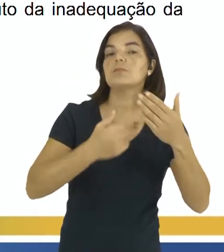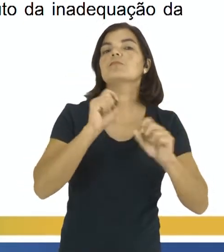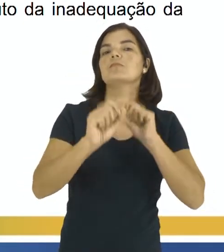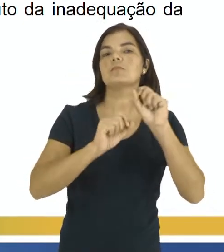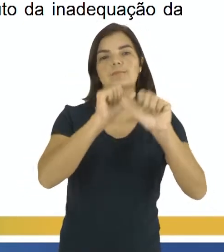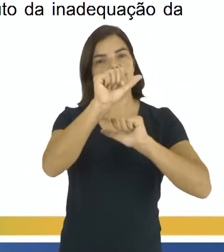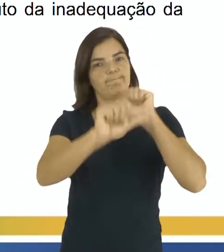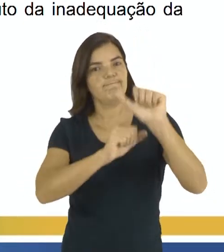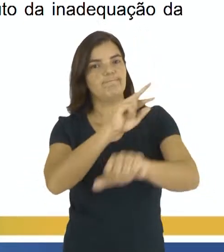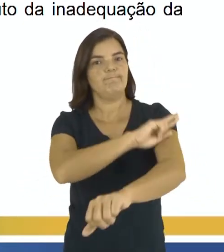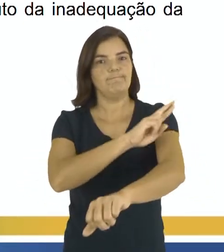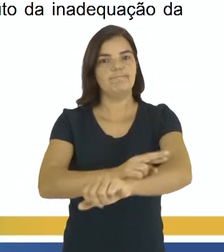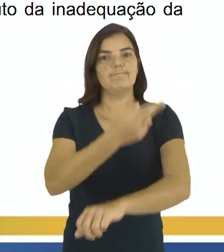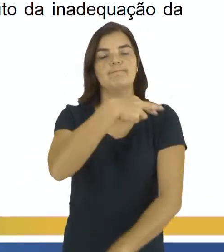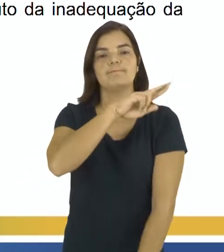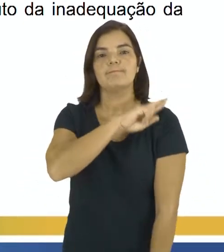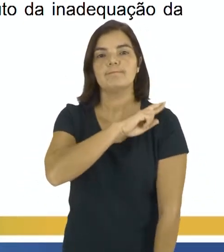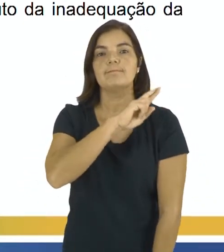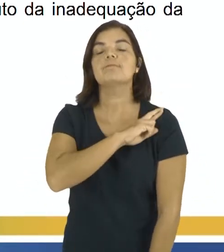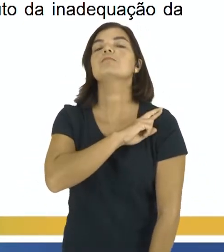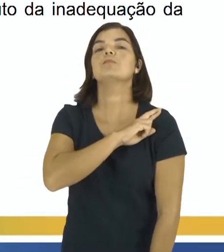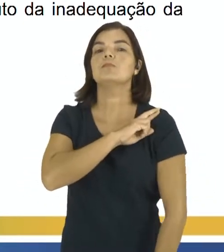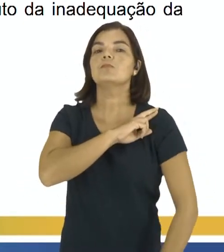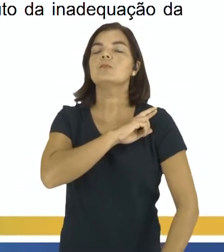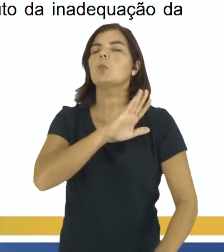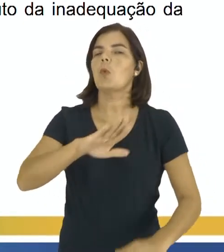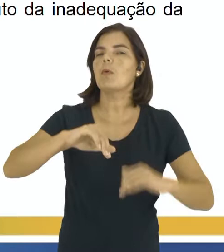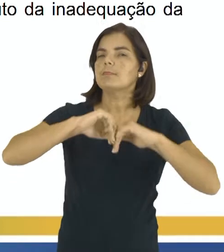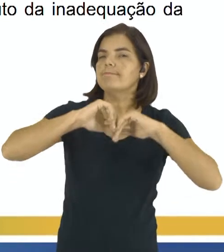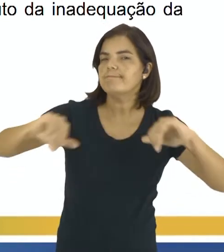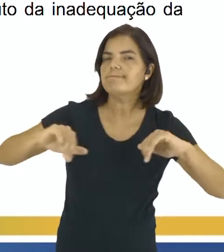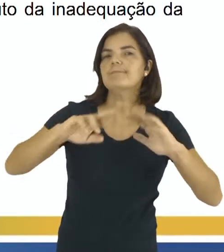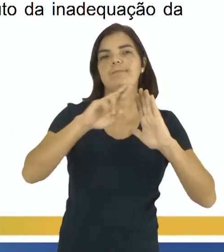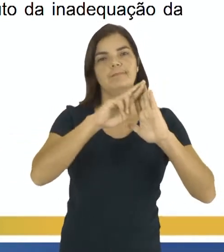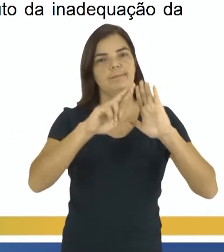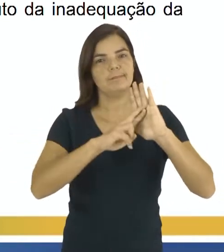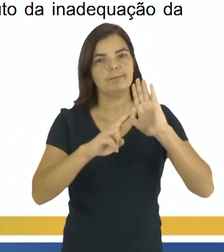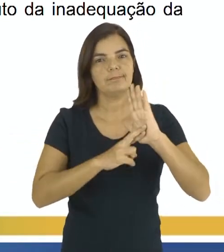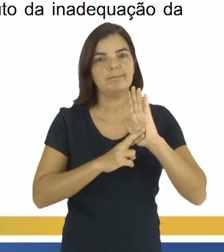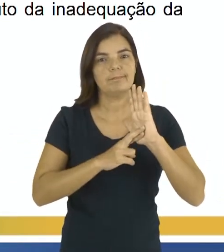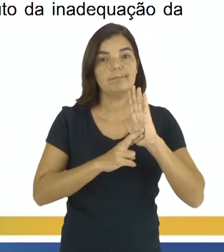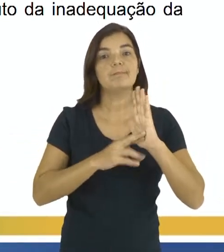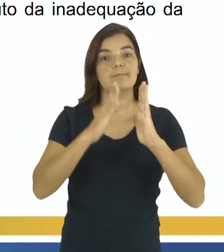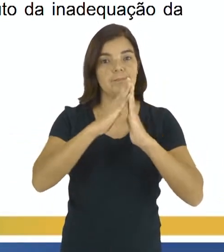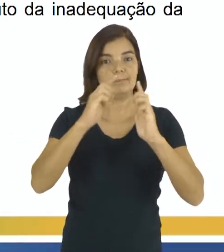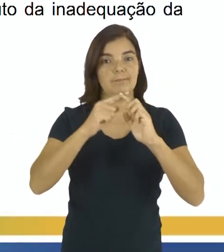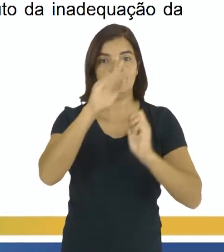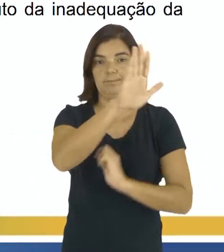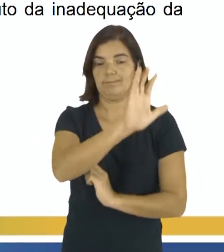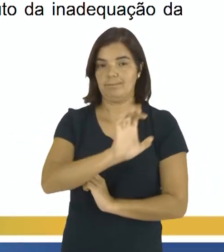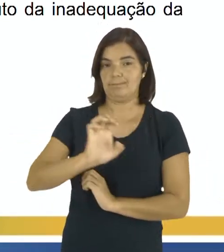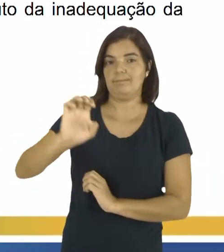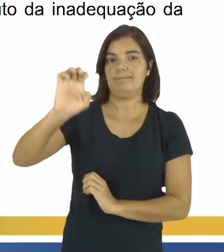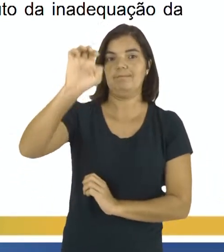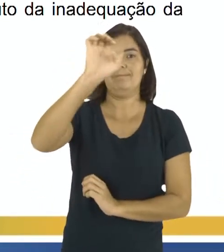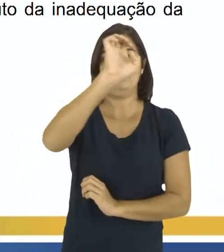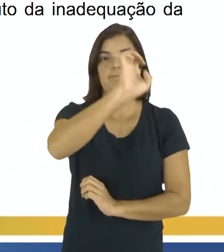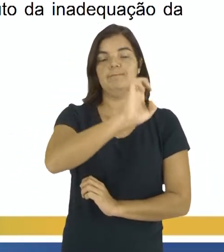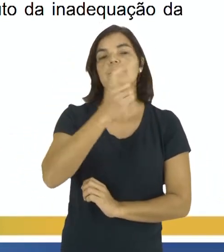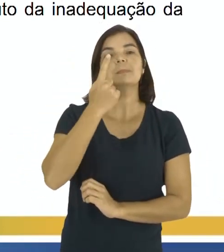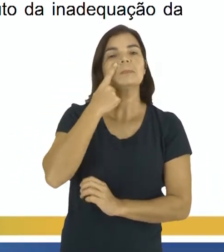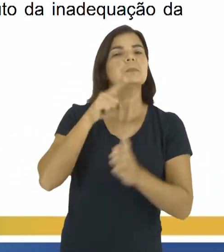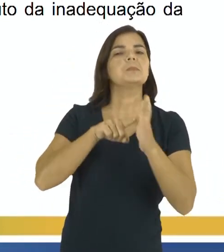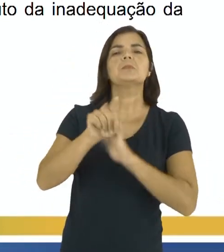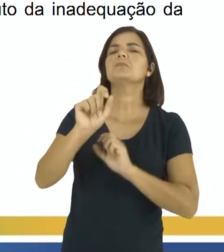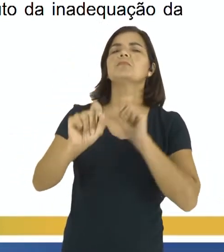religiosas, responsáveis por quebrar o monopólio exercido pela Igreja na Europa. Vocês devem estar perguntando,